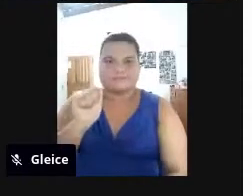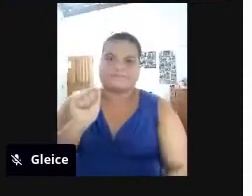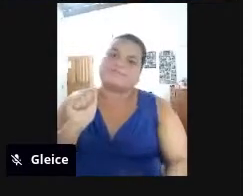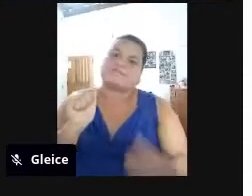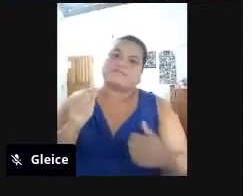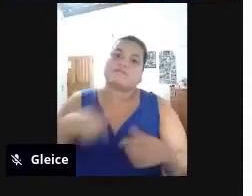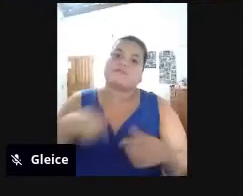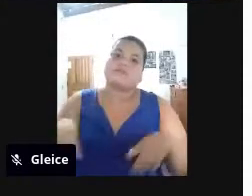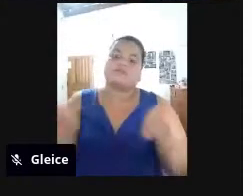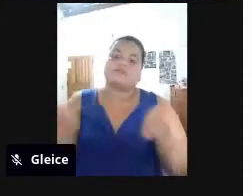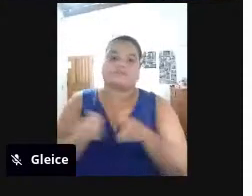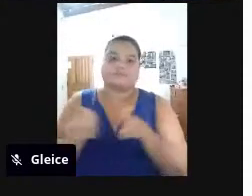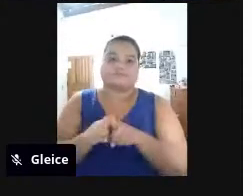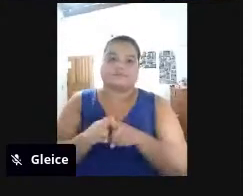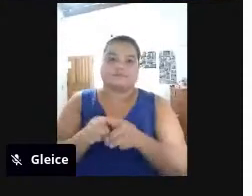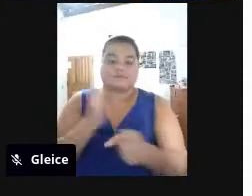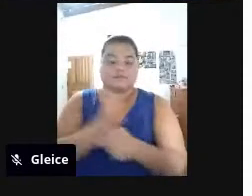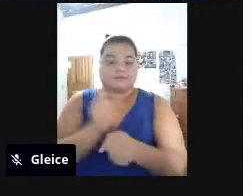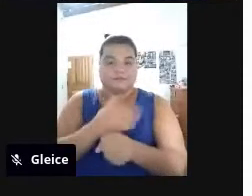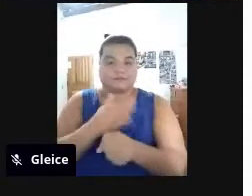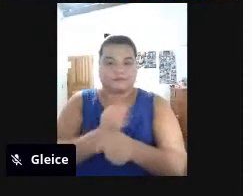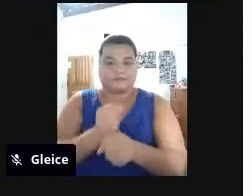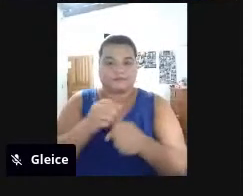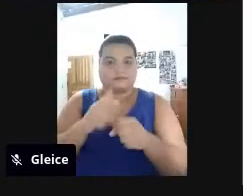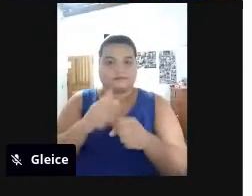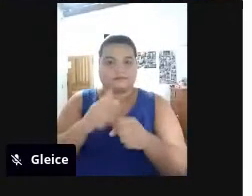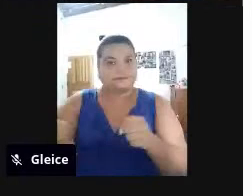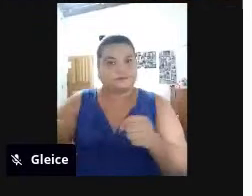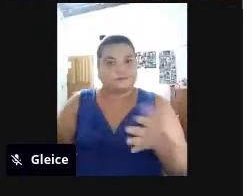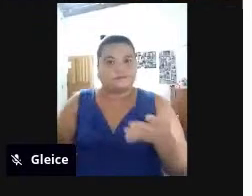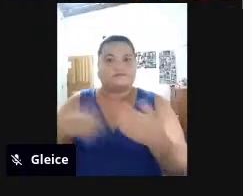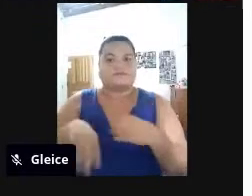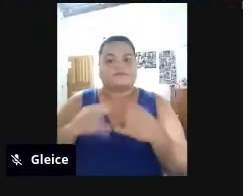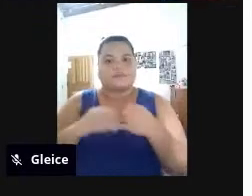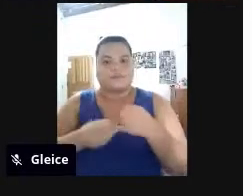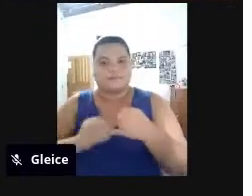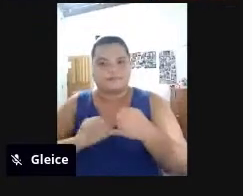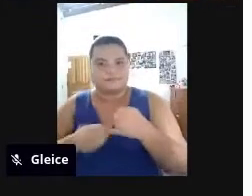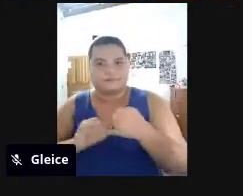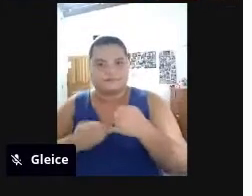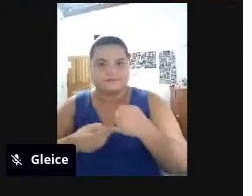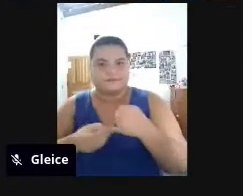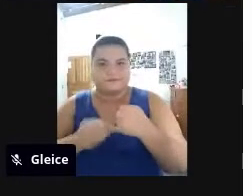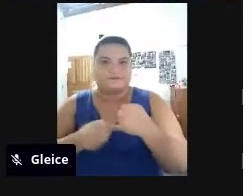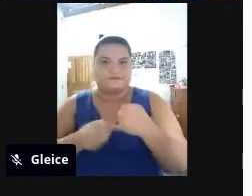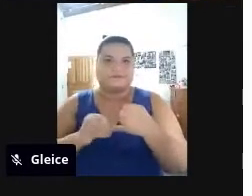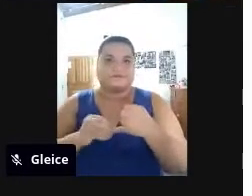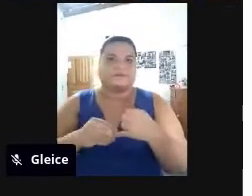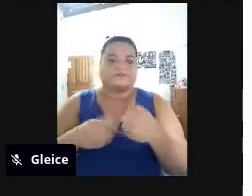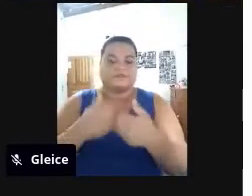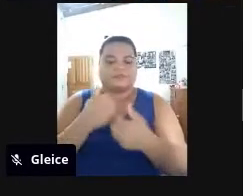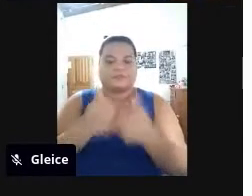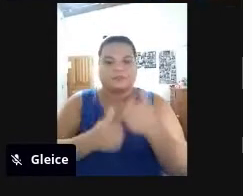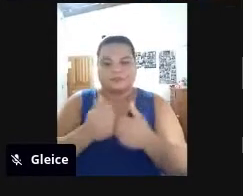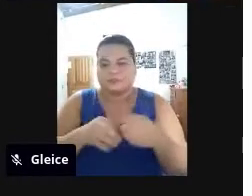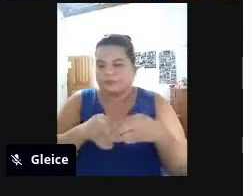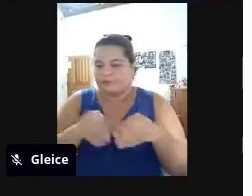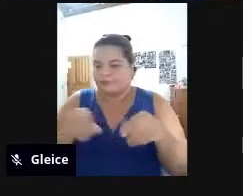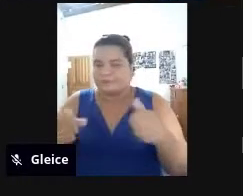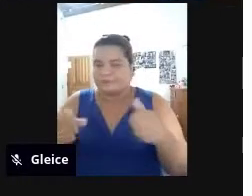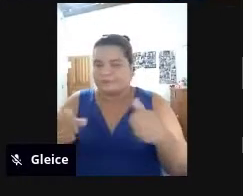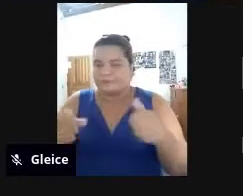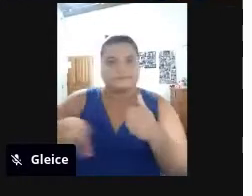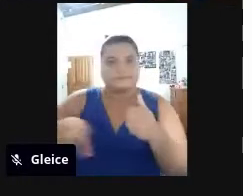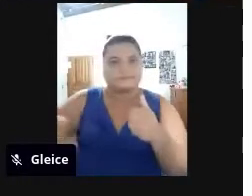as leguminosas, então vejam, temos feijão, mas temos lentilha, temos soja, temos também